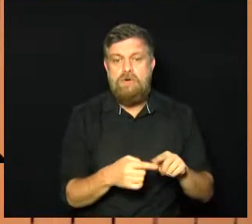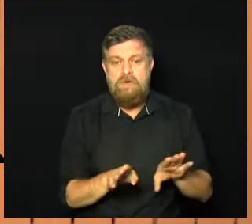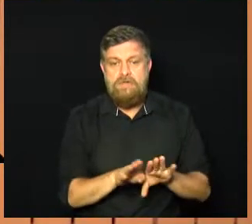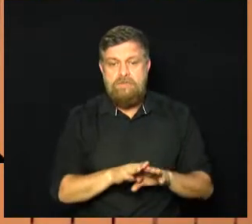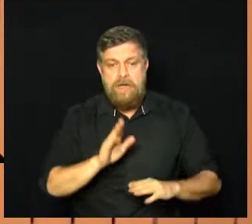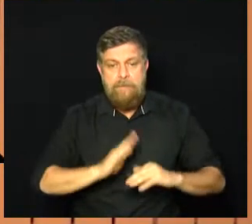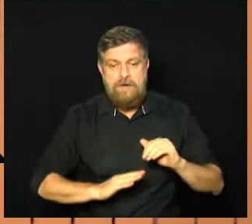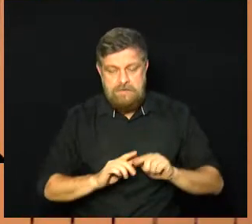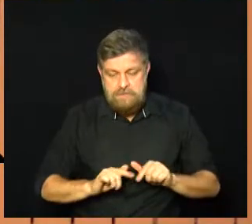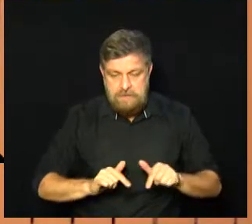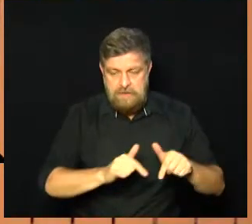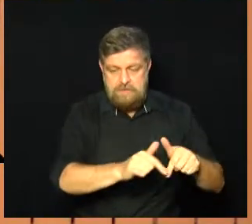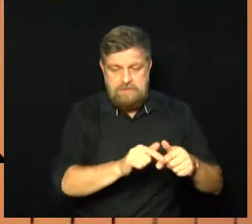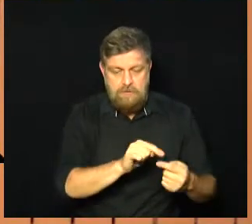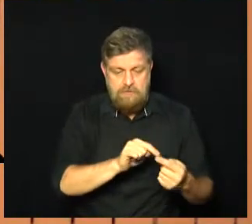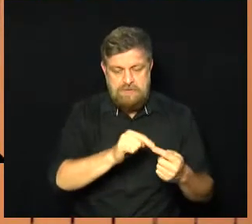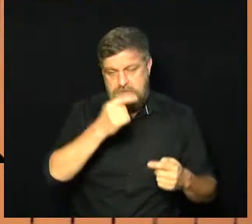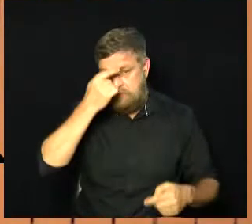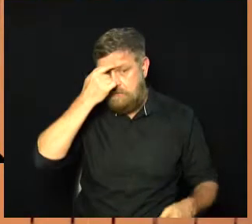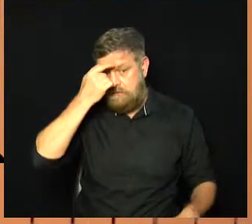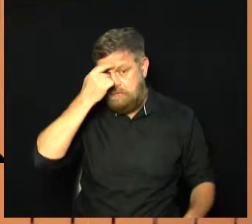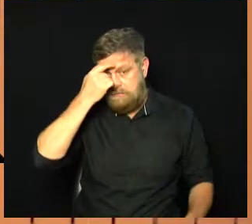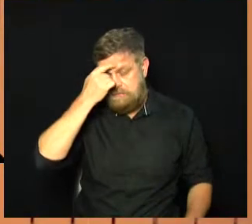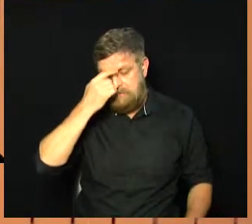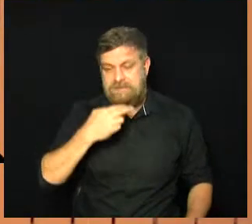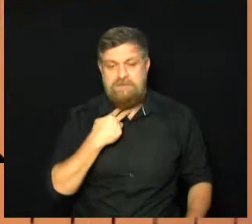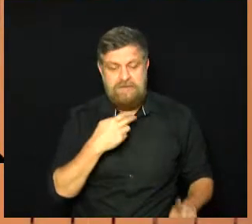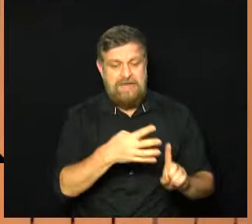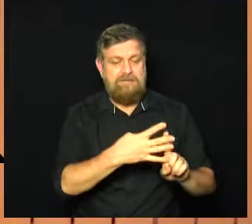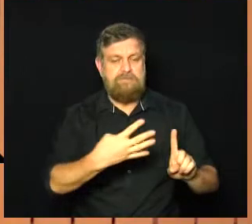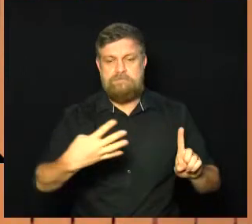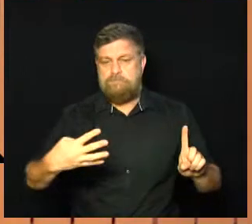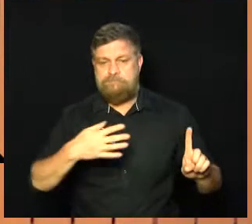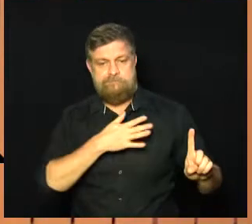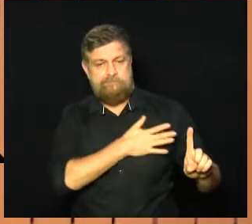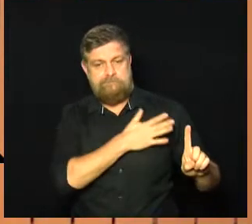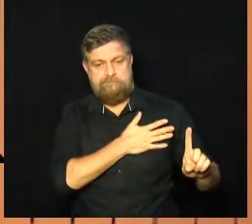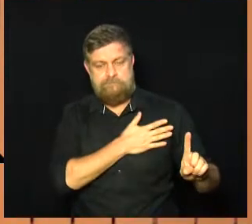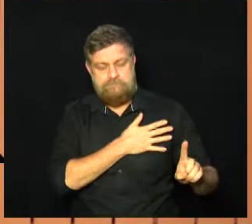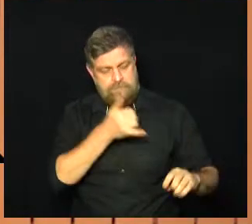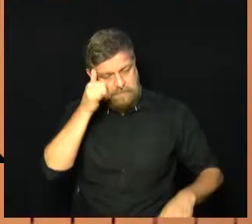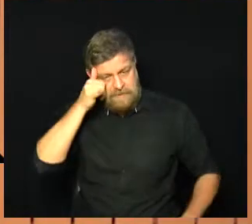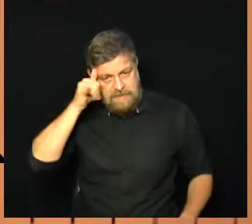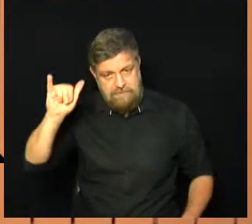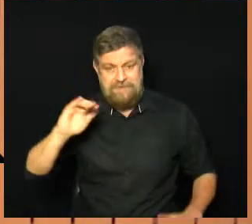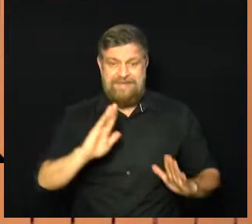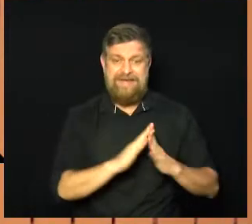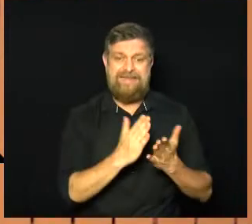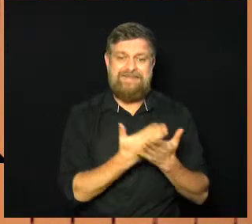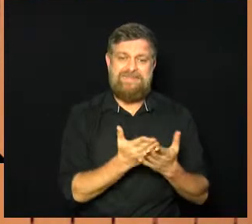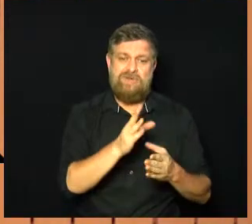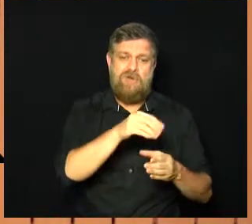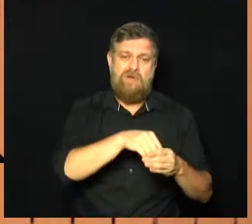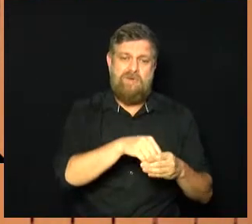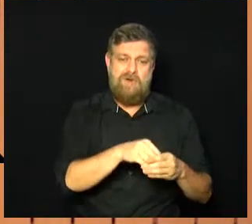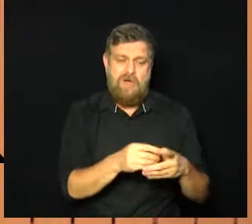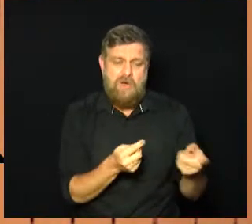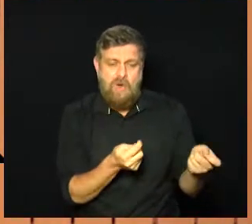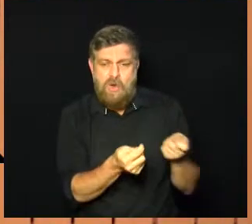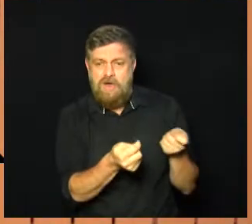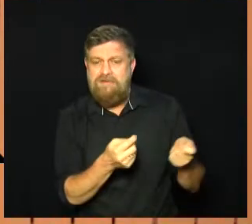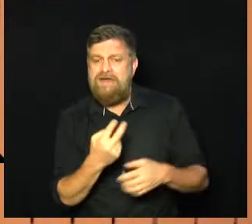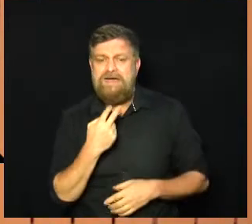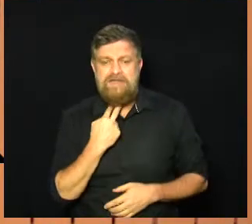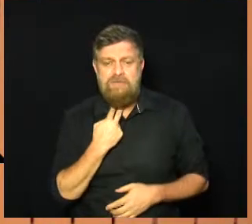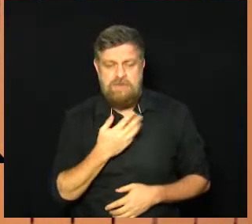de conscientização da anti-LGBTfobia nas escolas, como forma de conter a reprodução